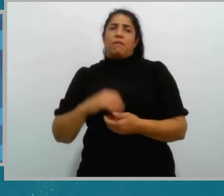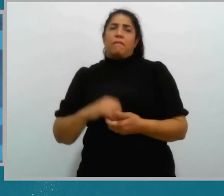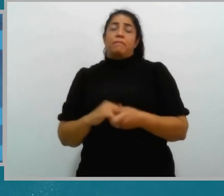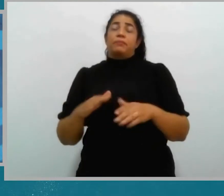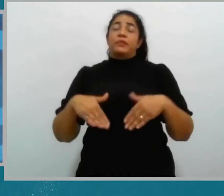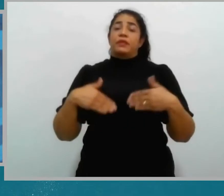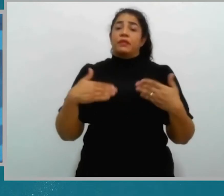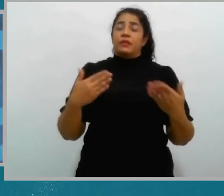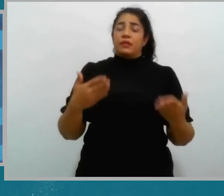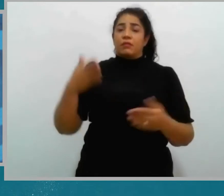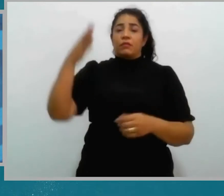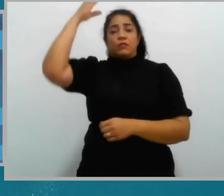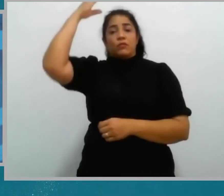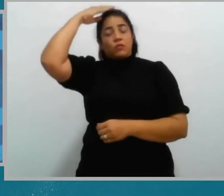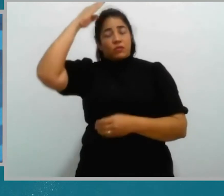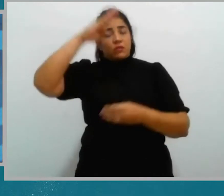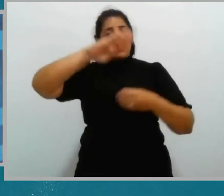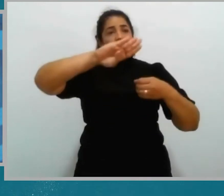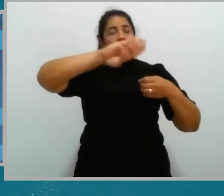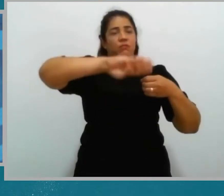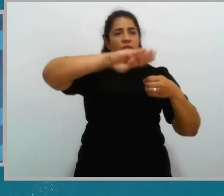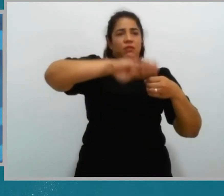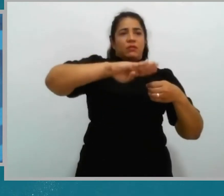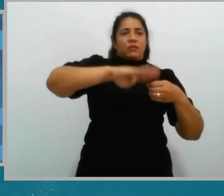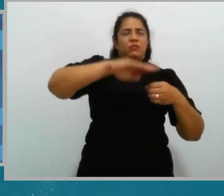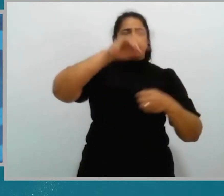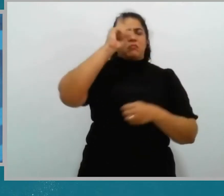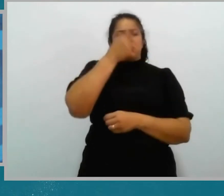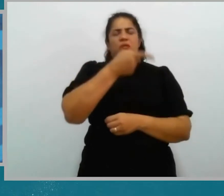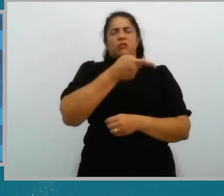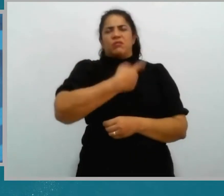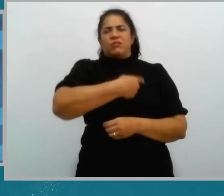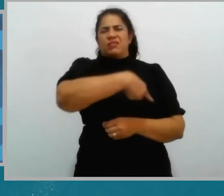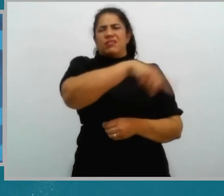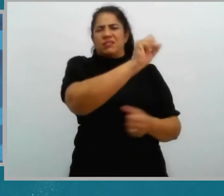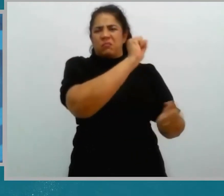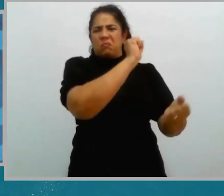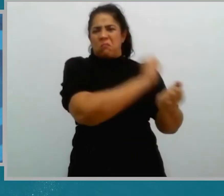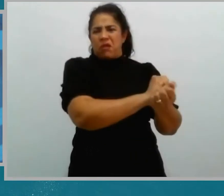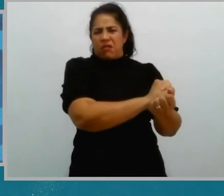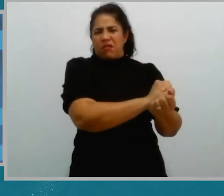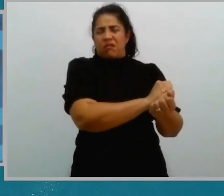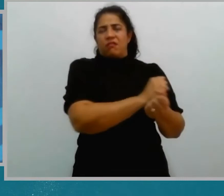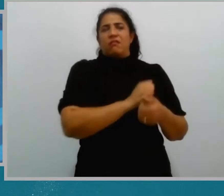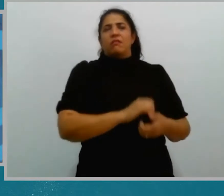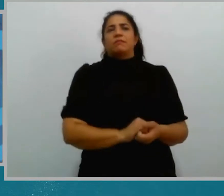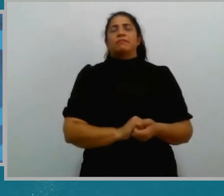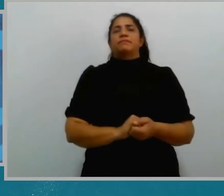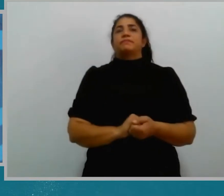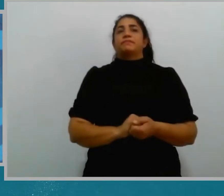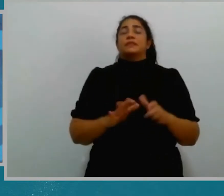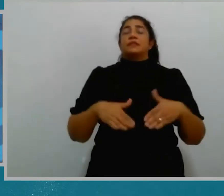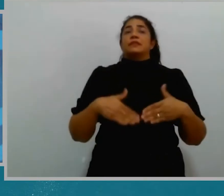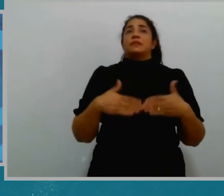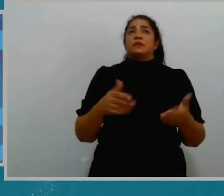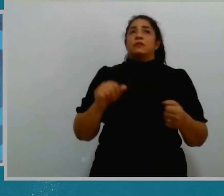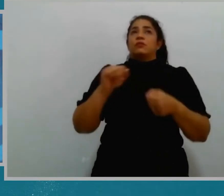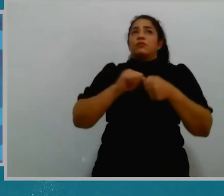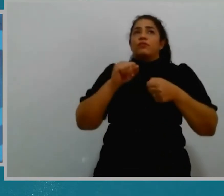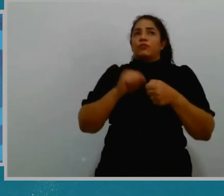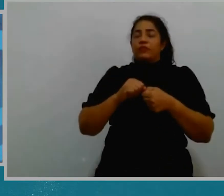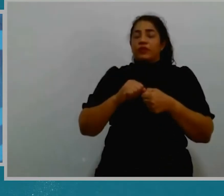da casa do Senhor, e estabeleceu a Zedequias, seu irmão rei sobre Judá e Jerusalém. Vocês